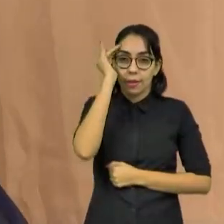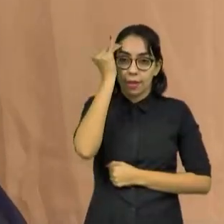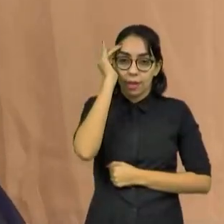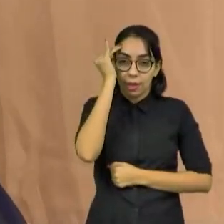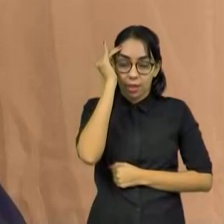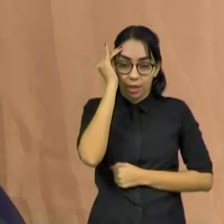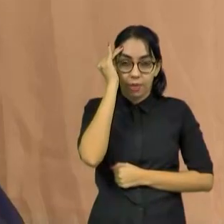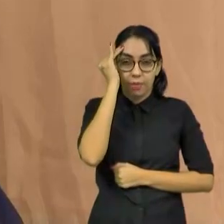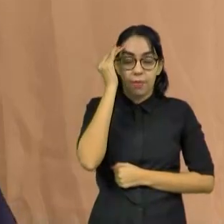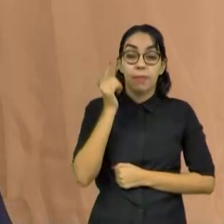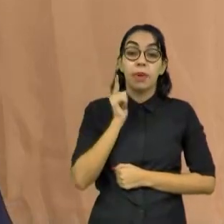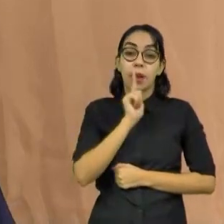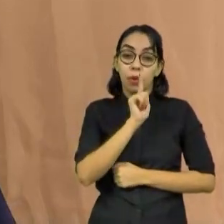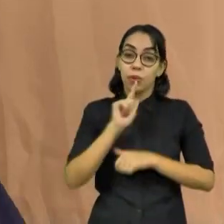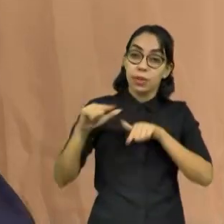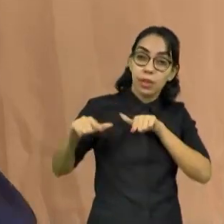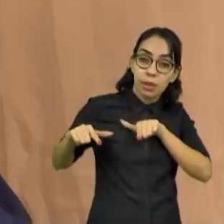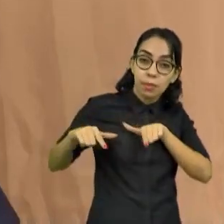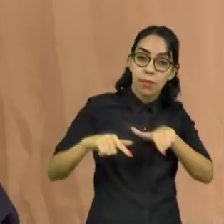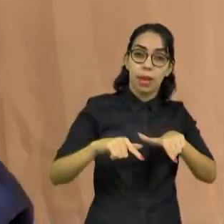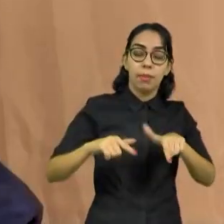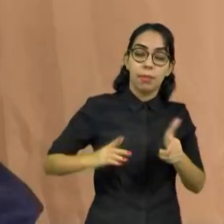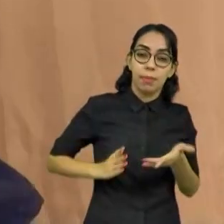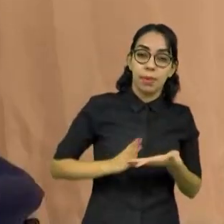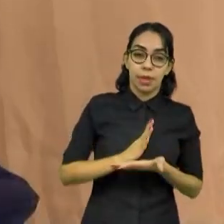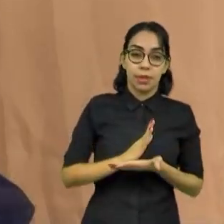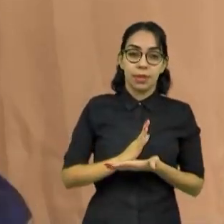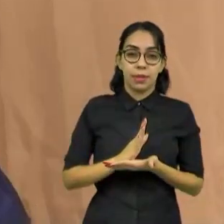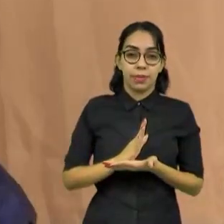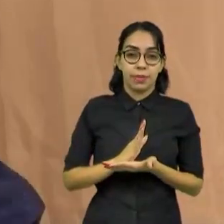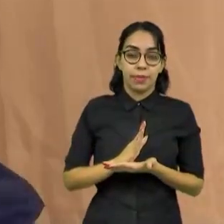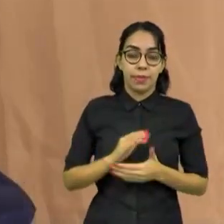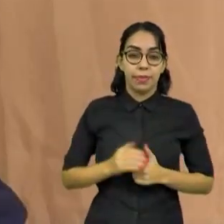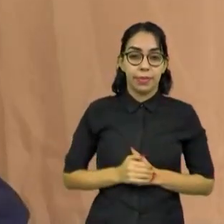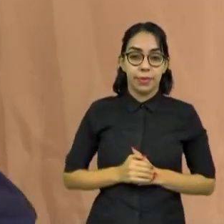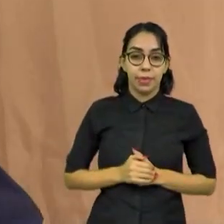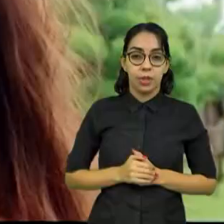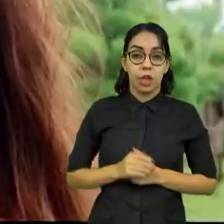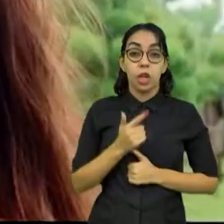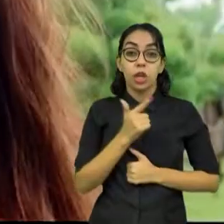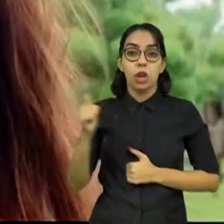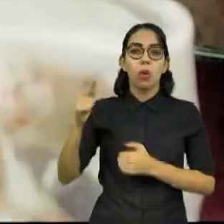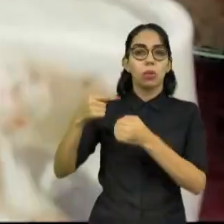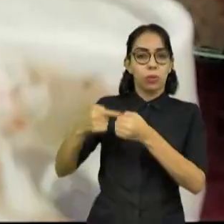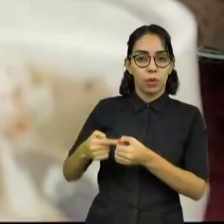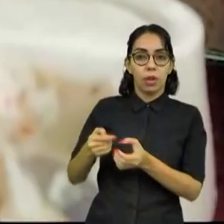de indicação geográfica, né? Que inclusive já tá acontecendo na nossa região e em outros lugares também.